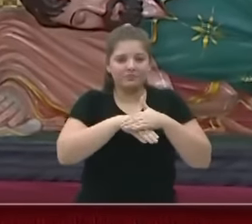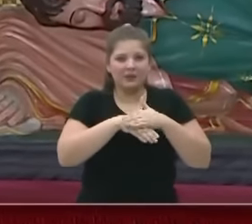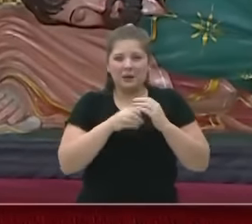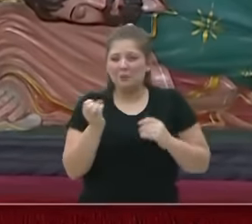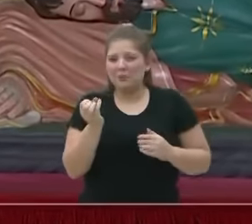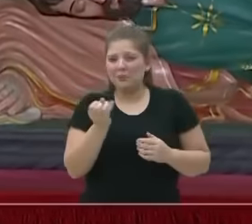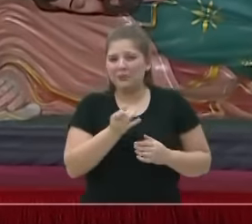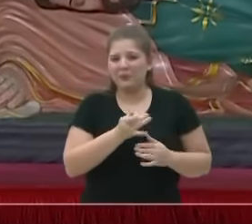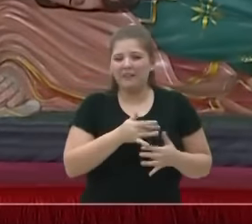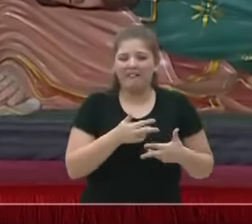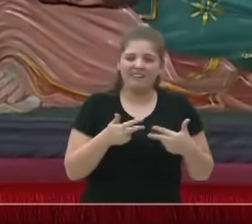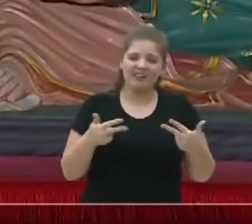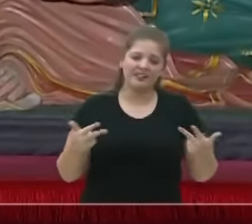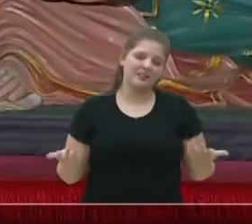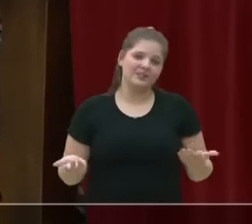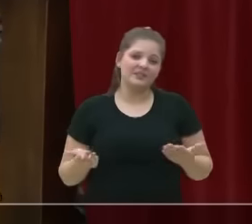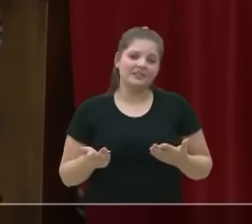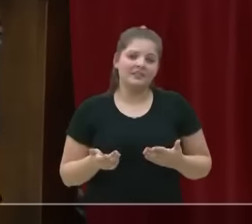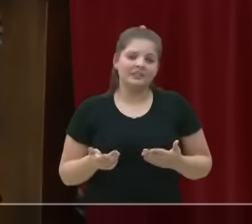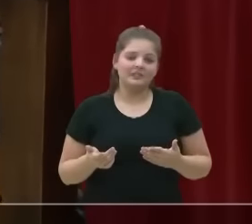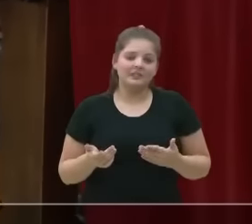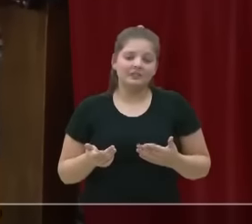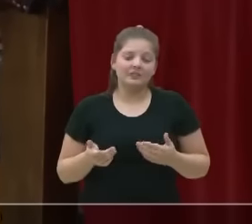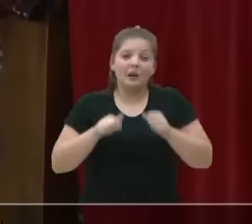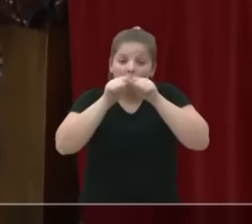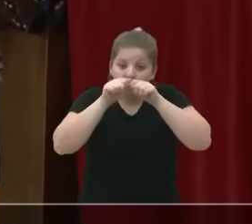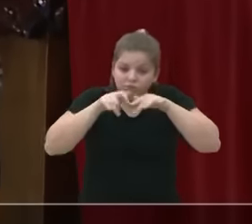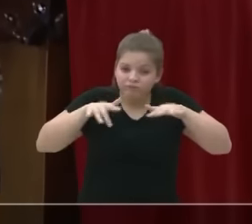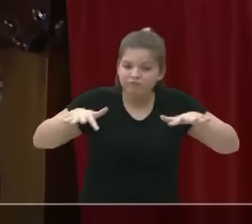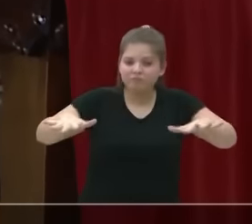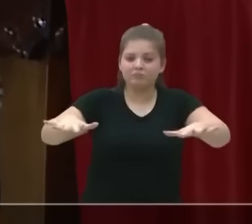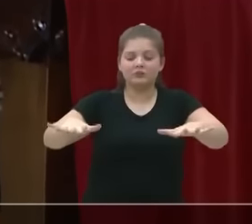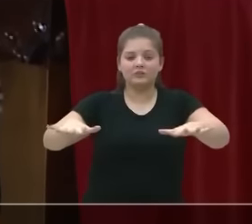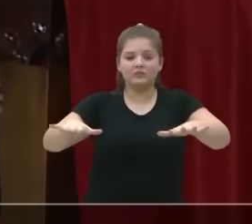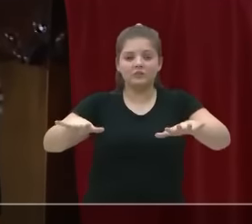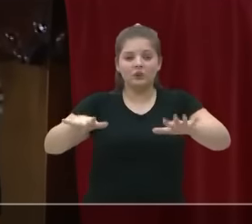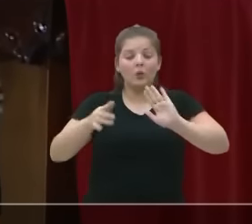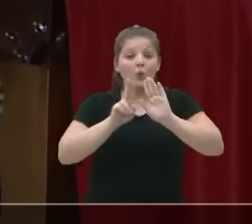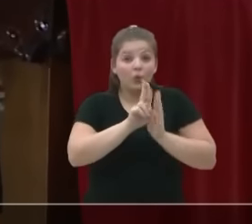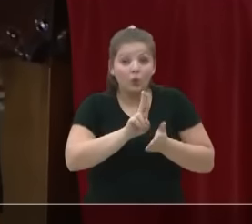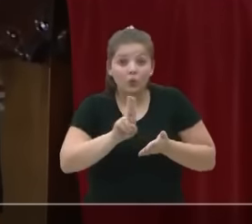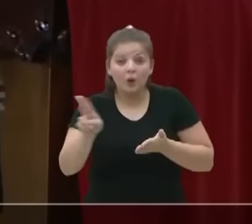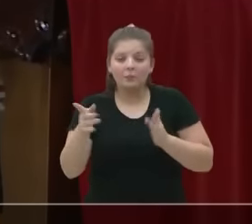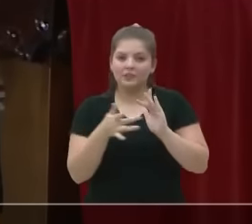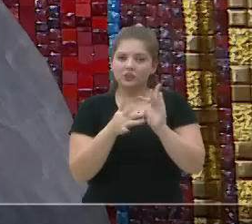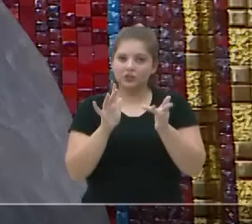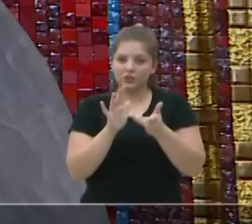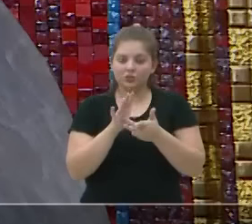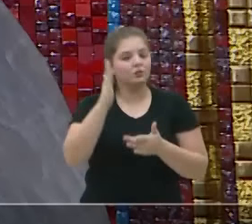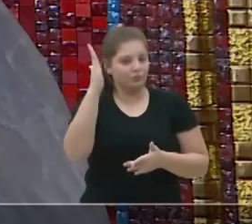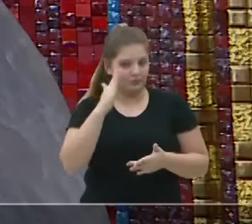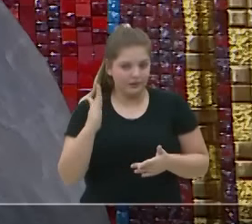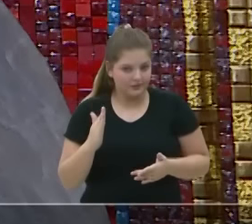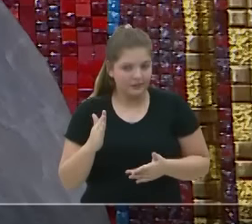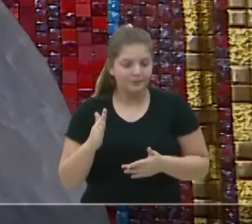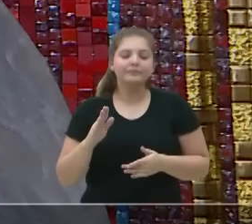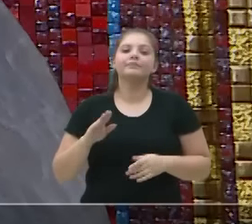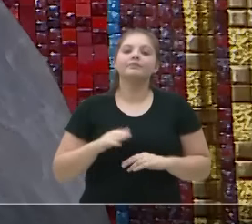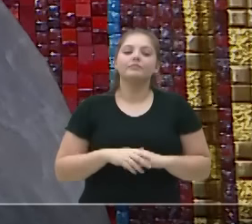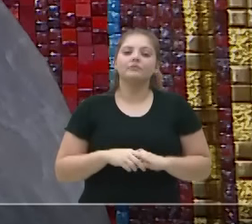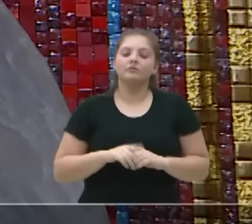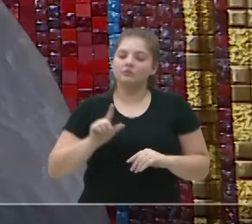funções, é propagar o nome de Jesus das Santas Chagas no Brasil. Depois eu vou